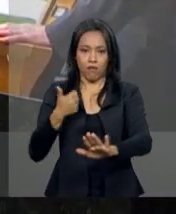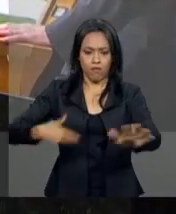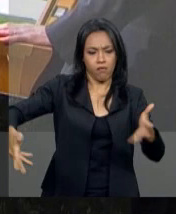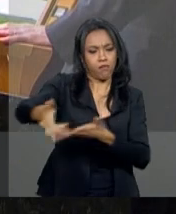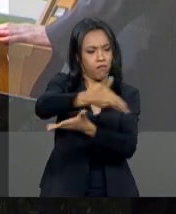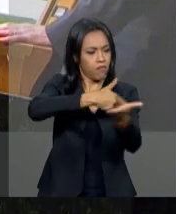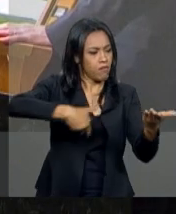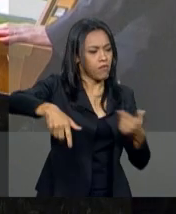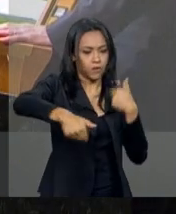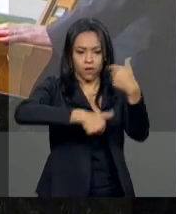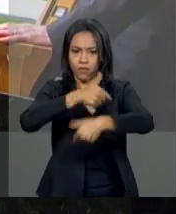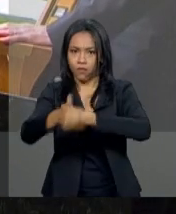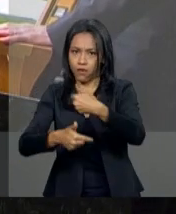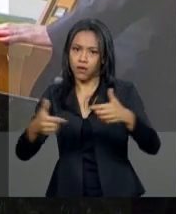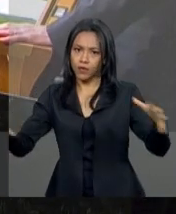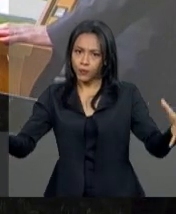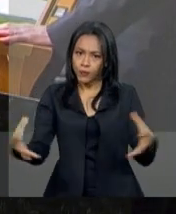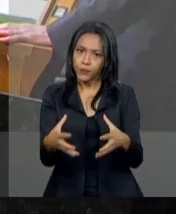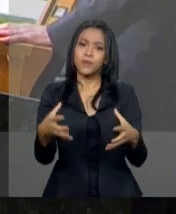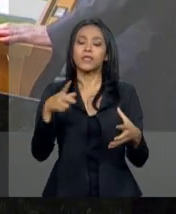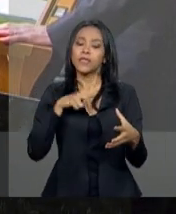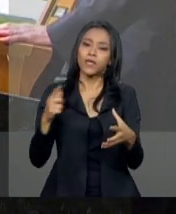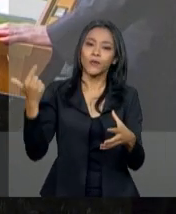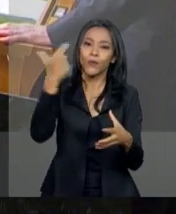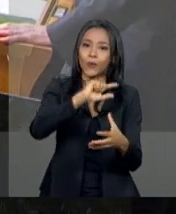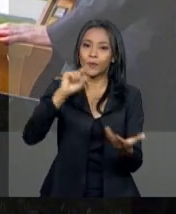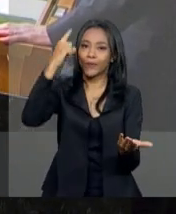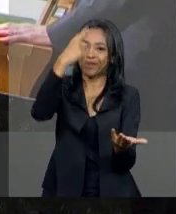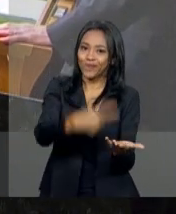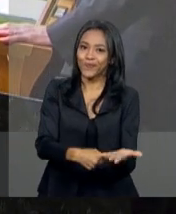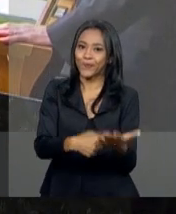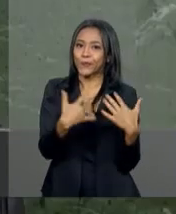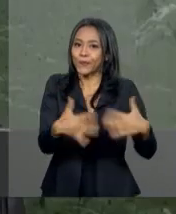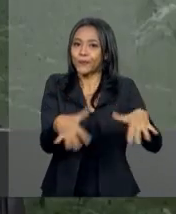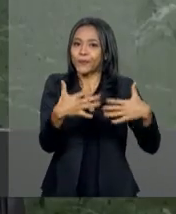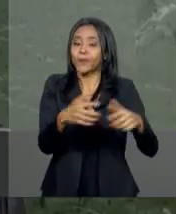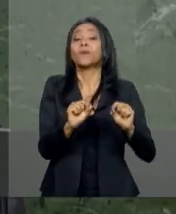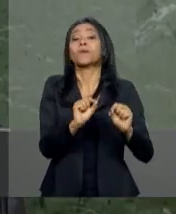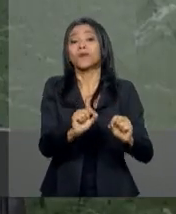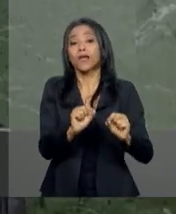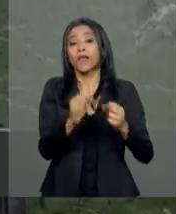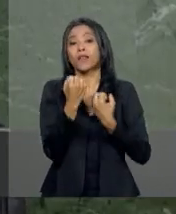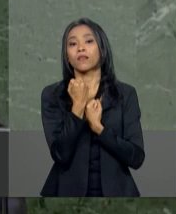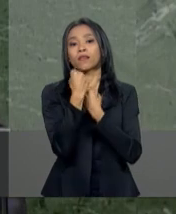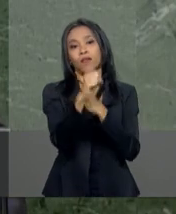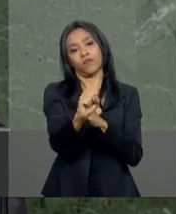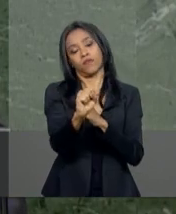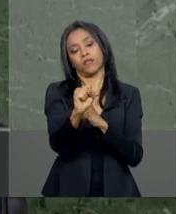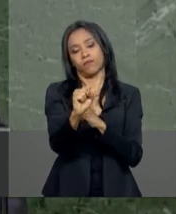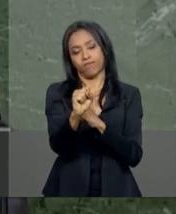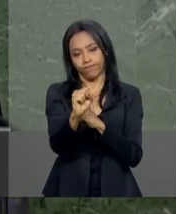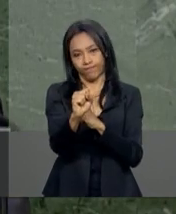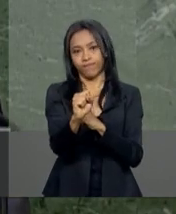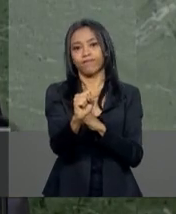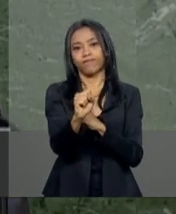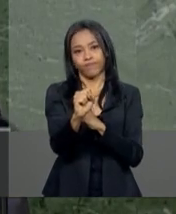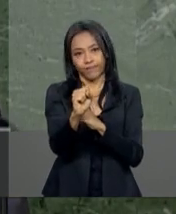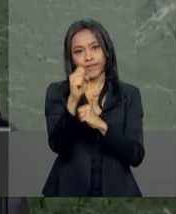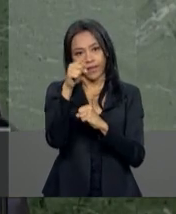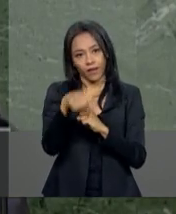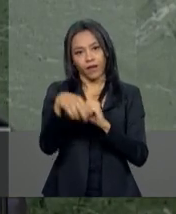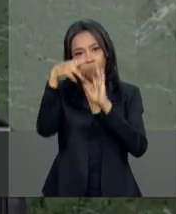se impõe ainda outra tarefa a de defender a própria integridade essa